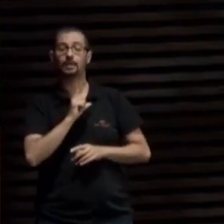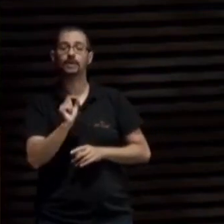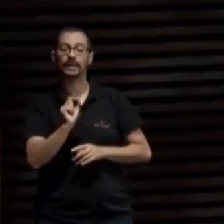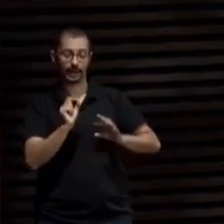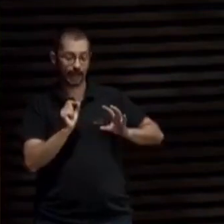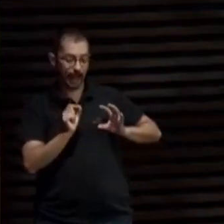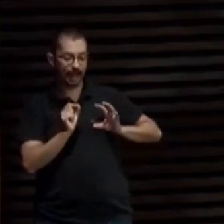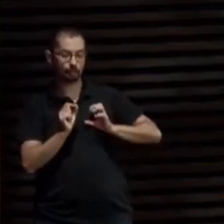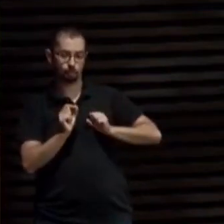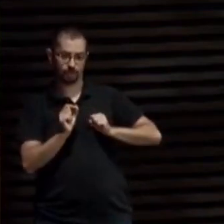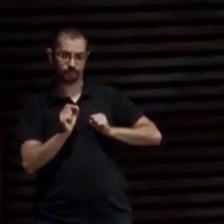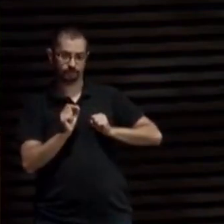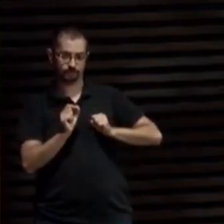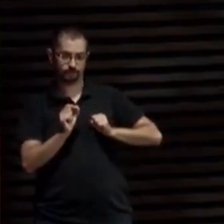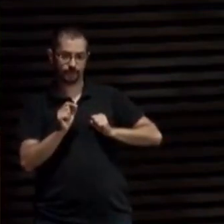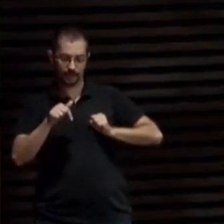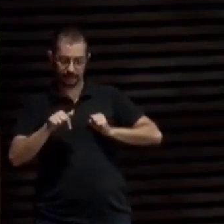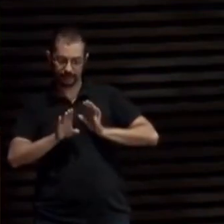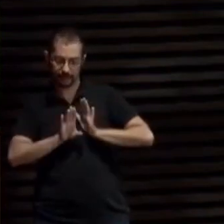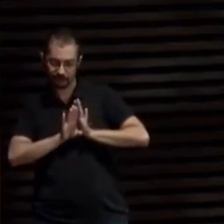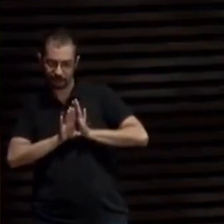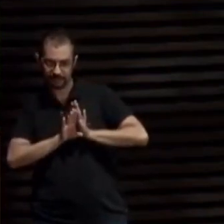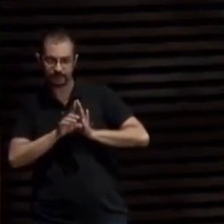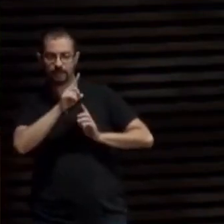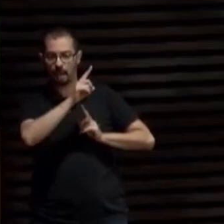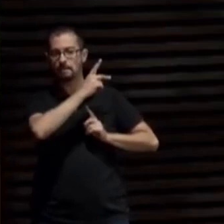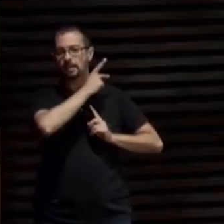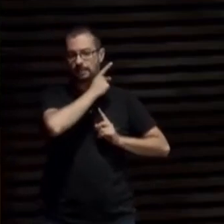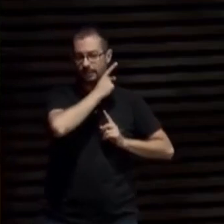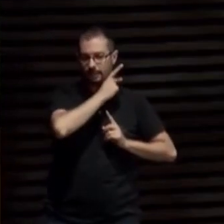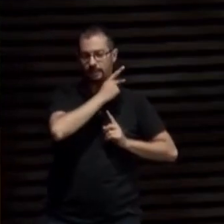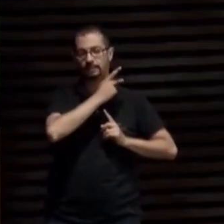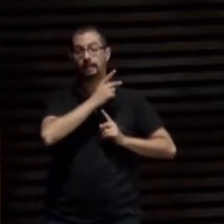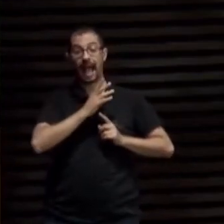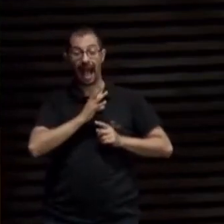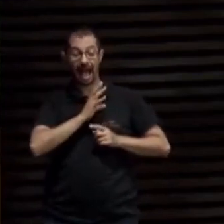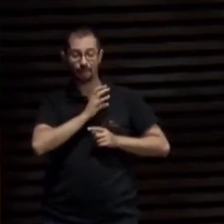É o amor. Não é um amor que faz